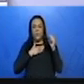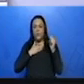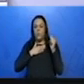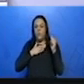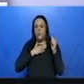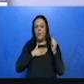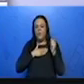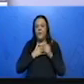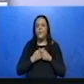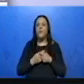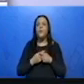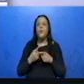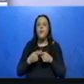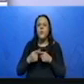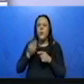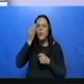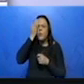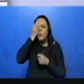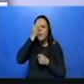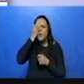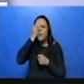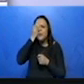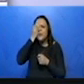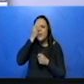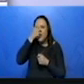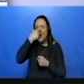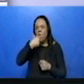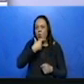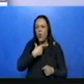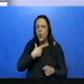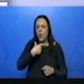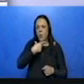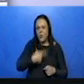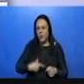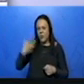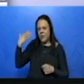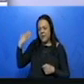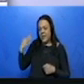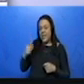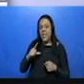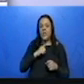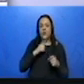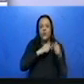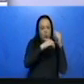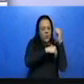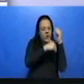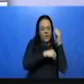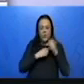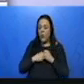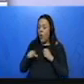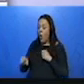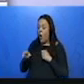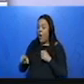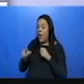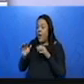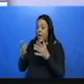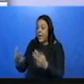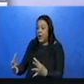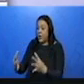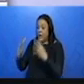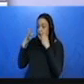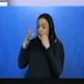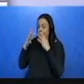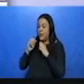pirata que apareceu, ele guardava um segredo de um outro, né? Fique bem atento, Jim. E me avisa se o cão negro de